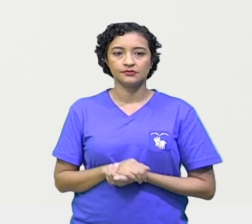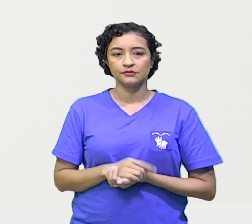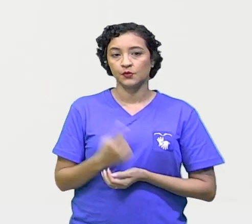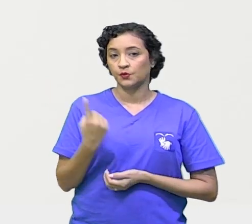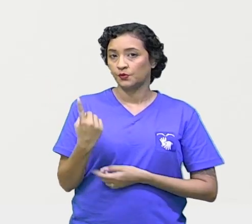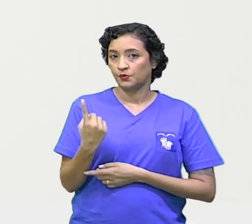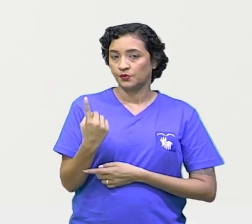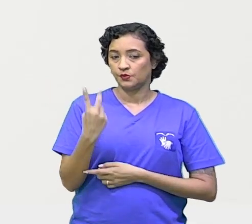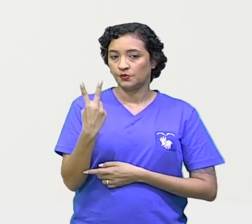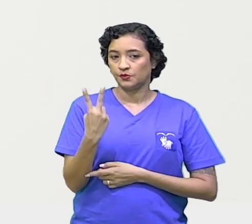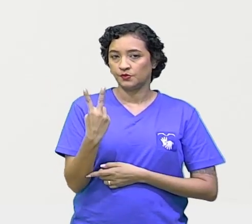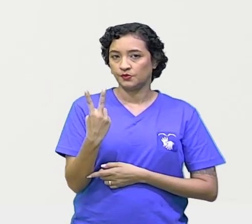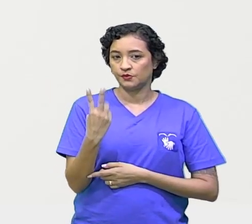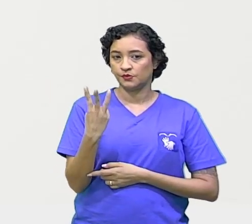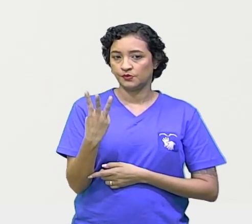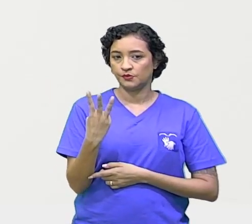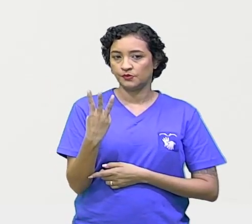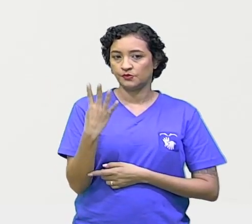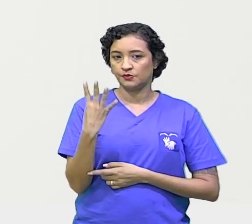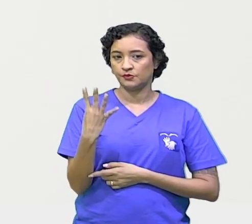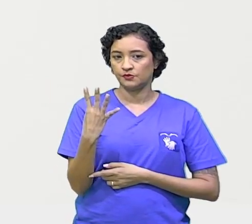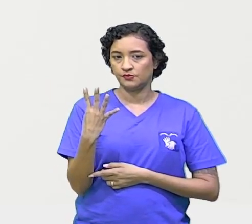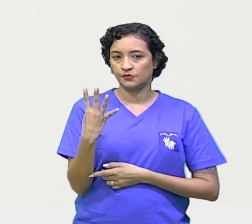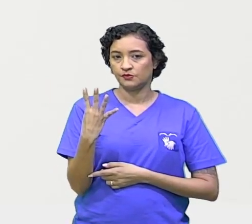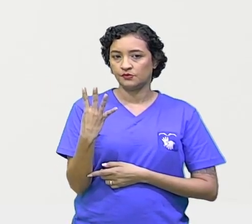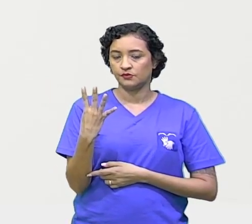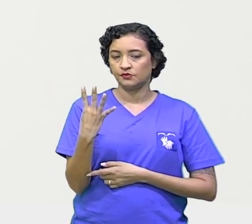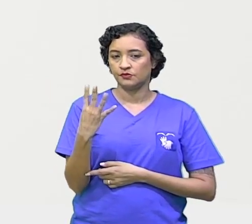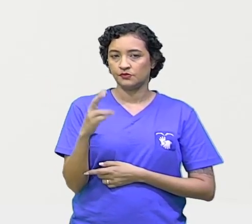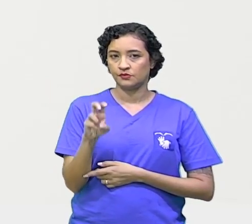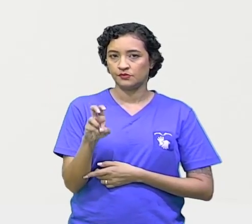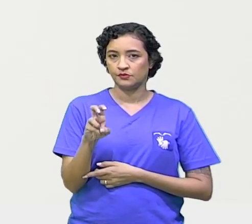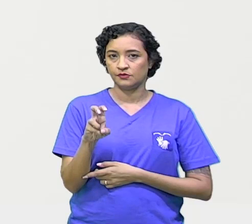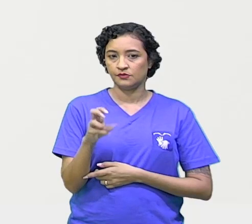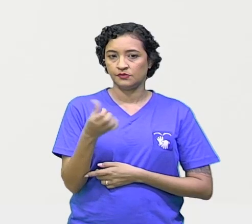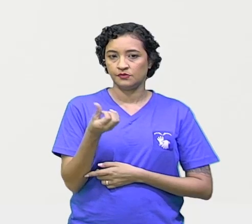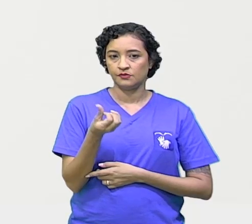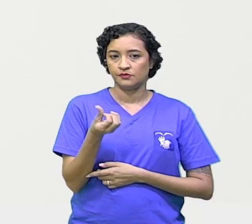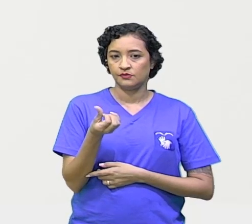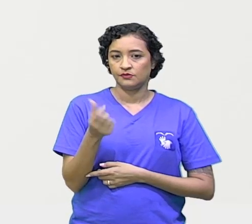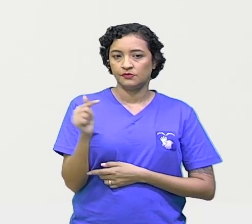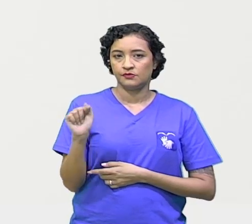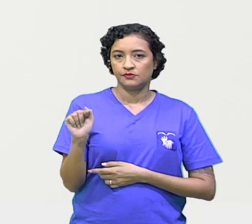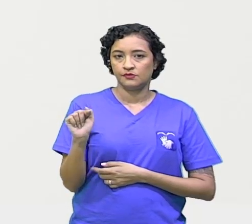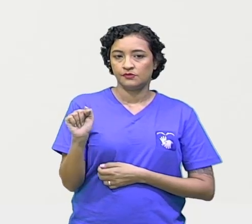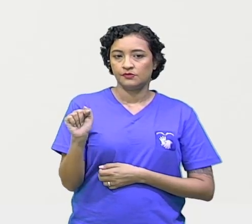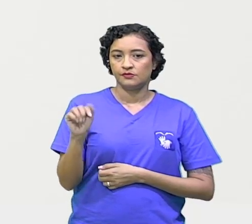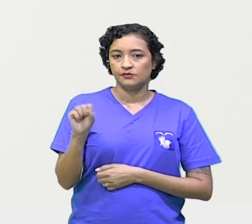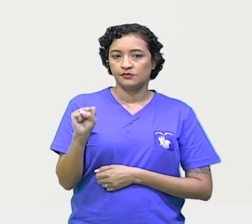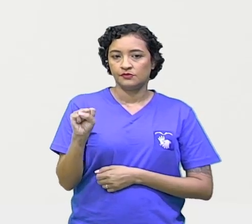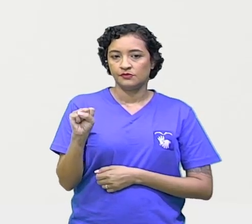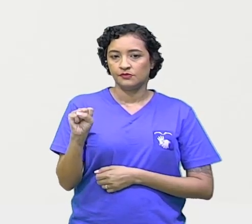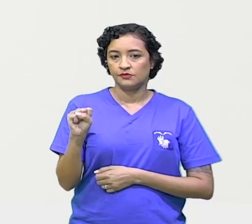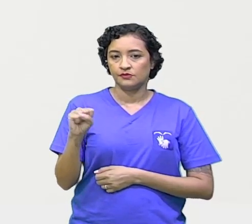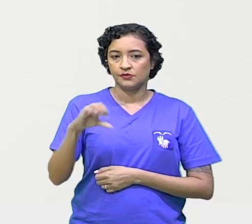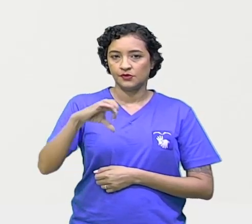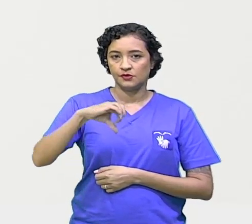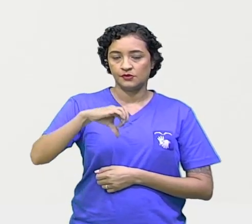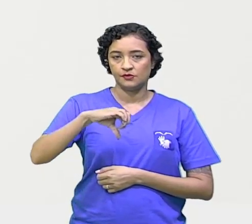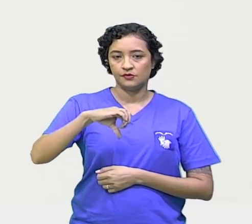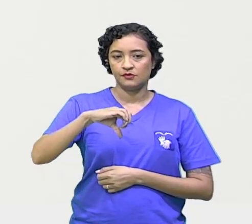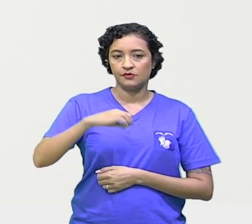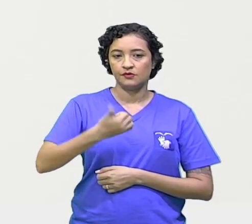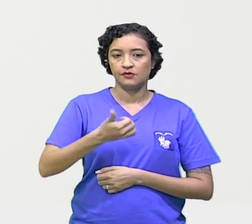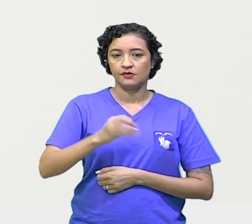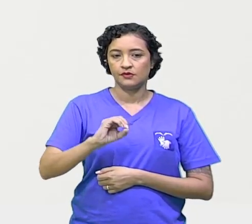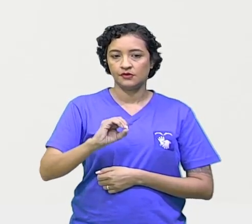1, 2, 3, 4, 5, 6, 7, 8,